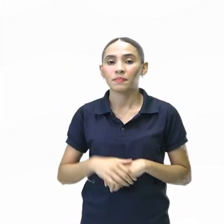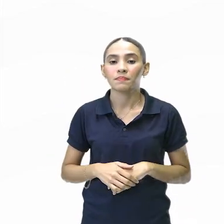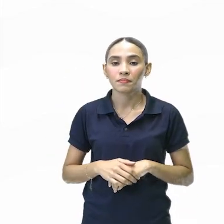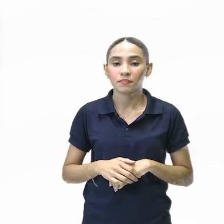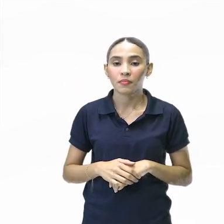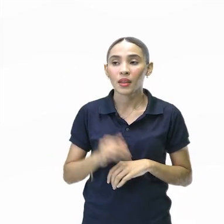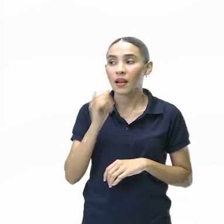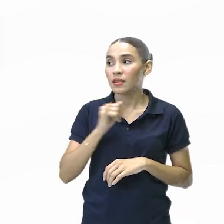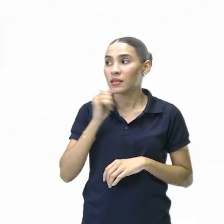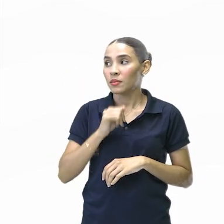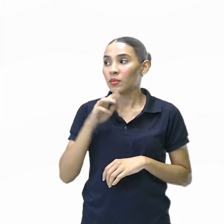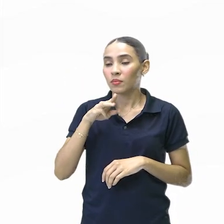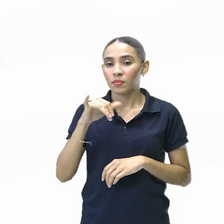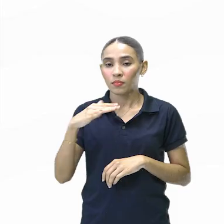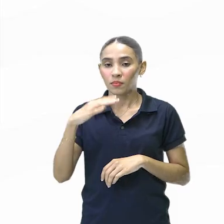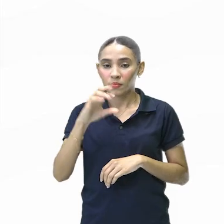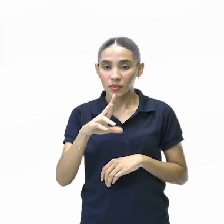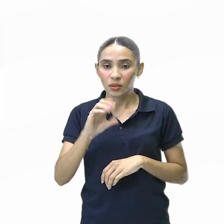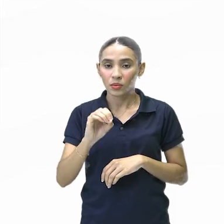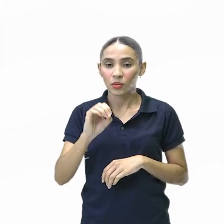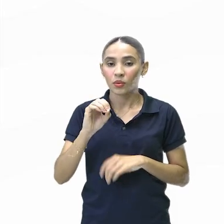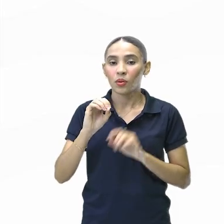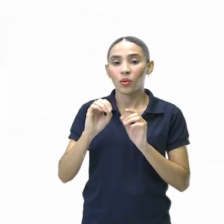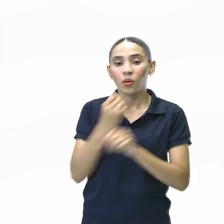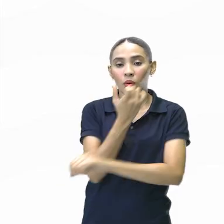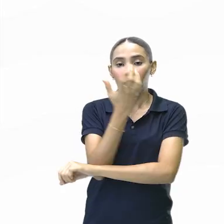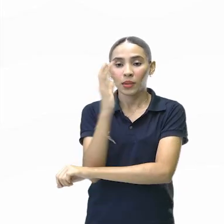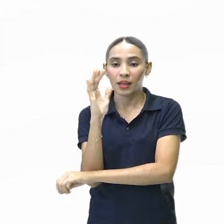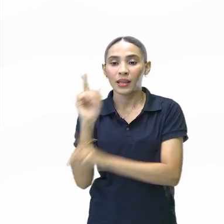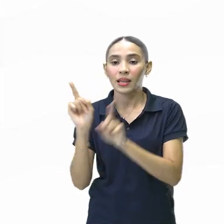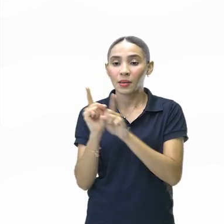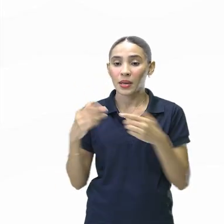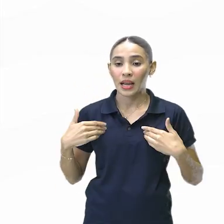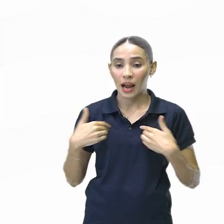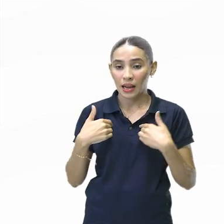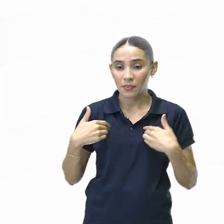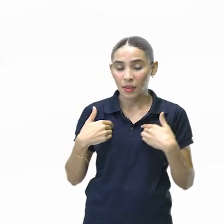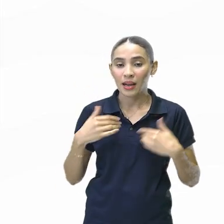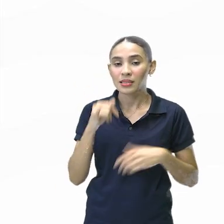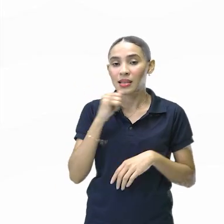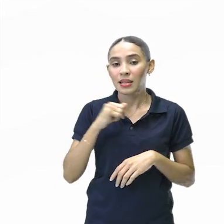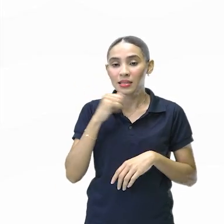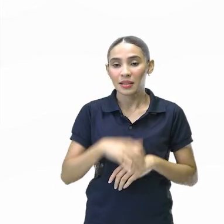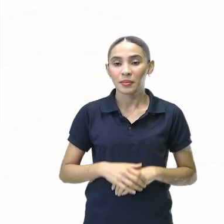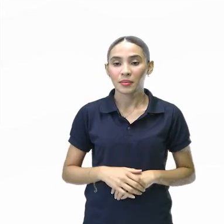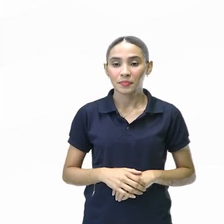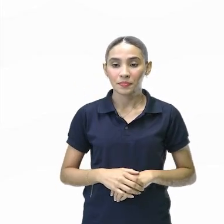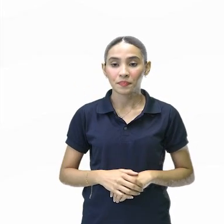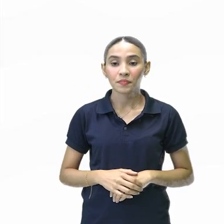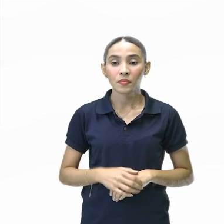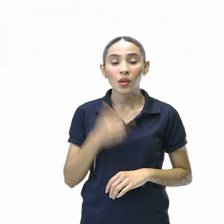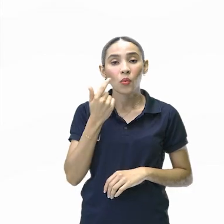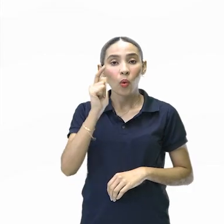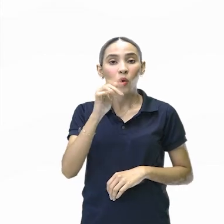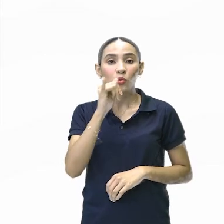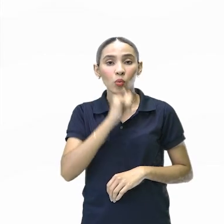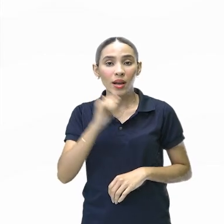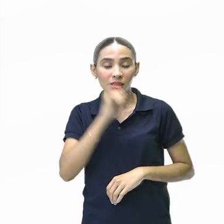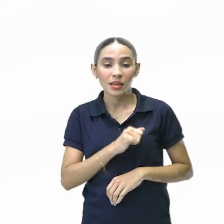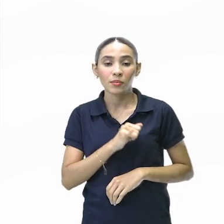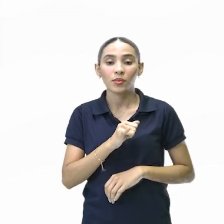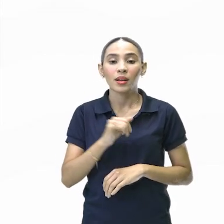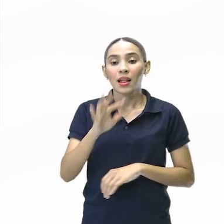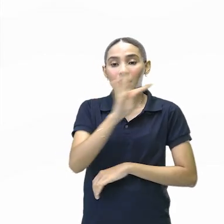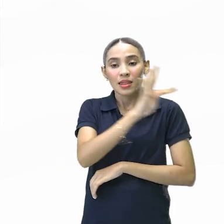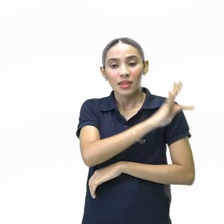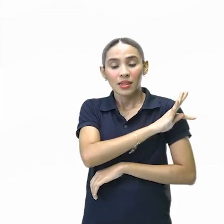no nosso exemplo, micro-organismos, plantas e animais, por exemplo. Um exemplo da